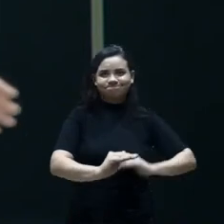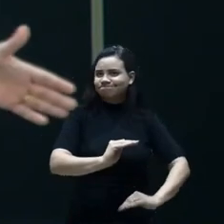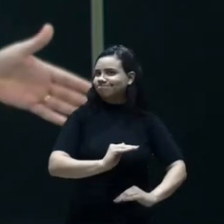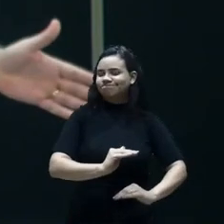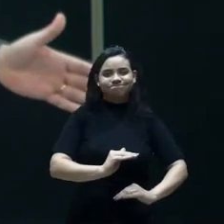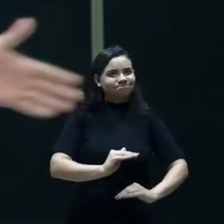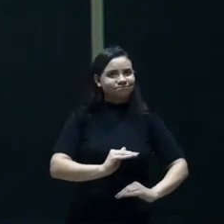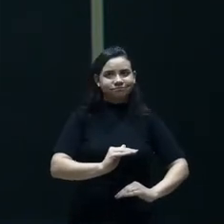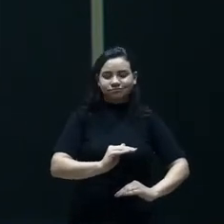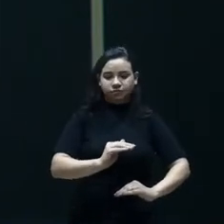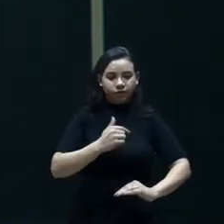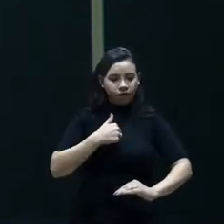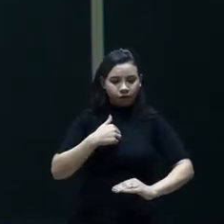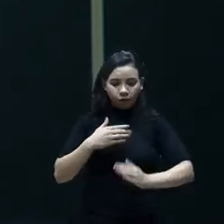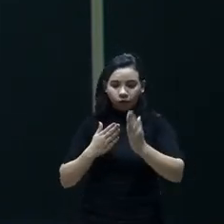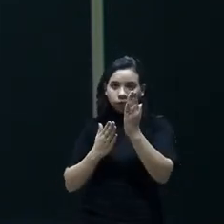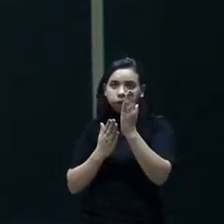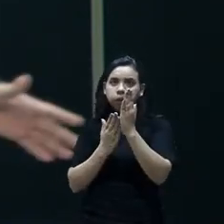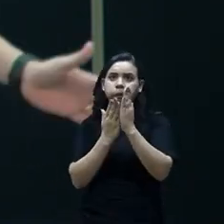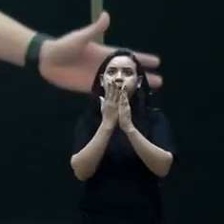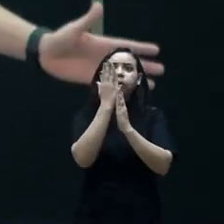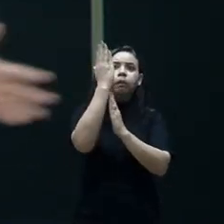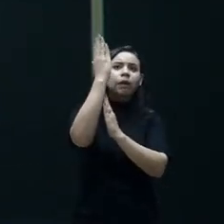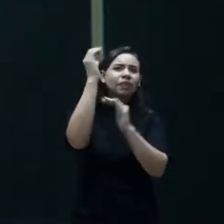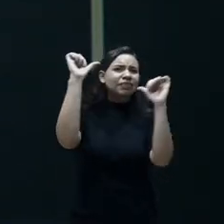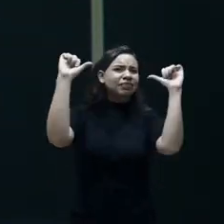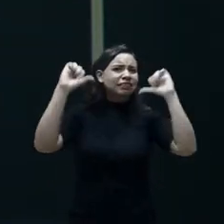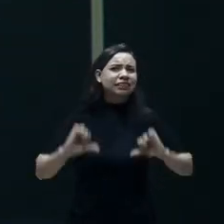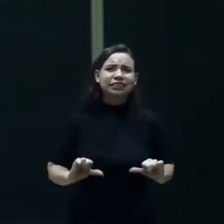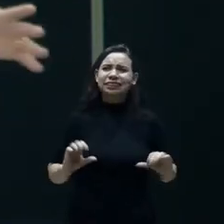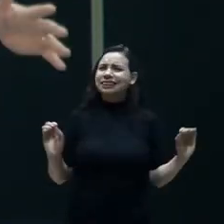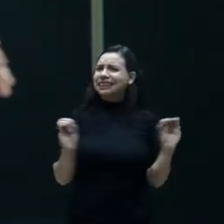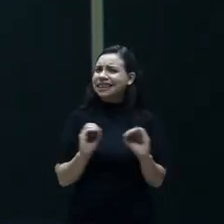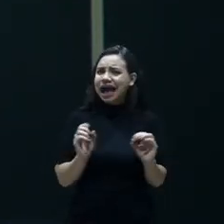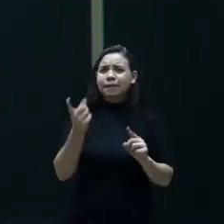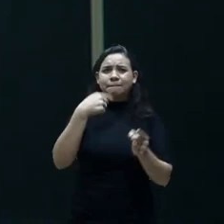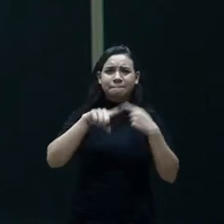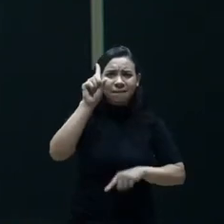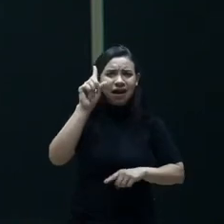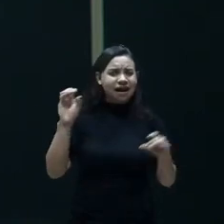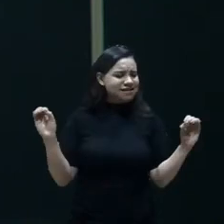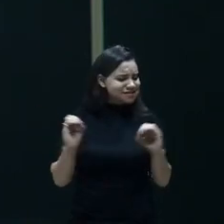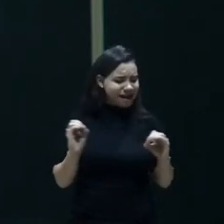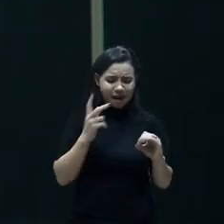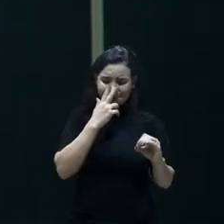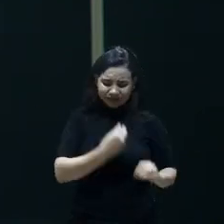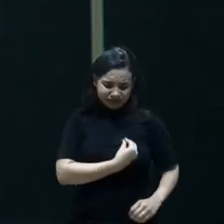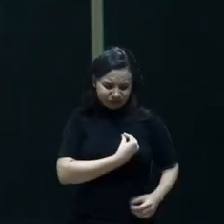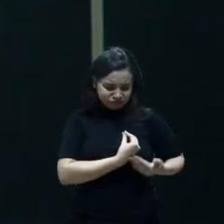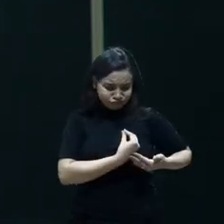Eu não tenho evolução nenhuma. Eu não melhoro em nada, não prospero em nada. Minha vida é medíocre.